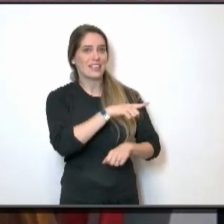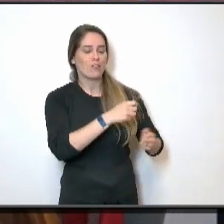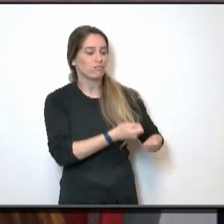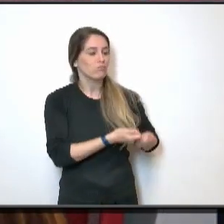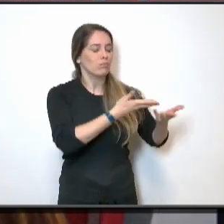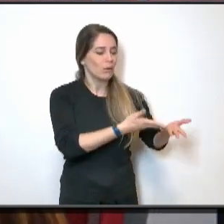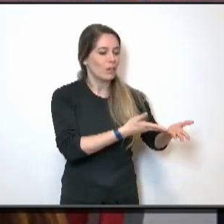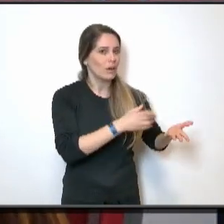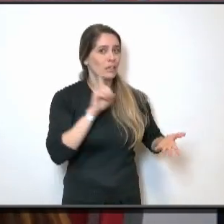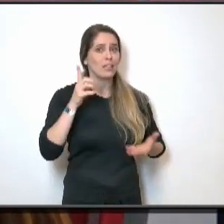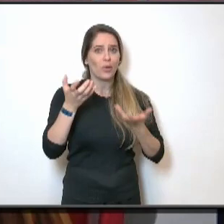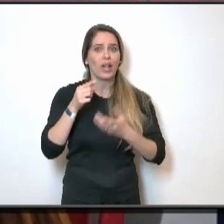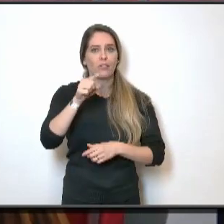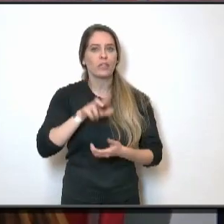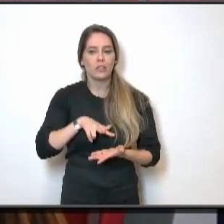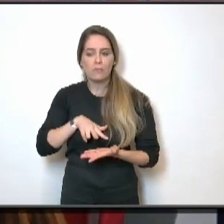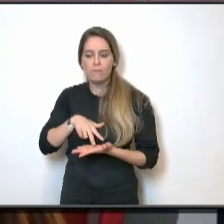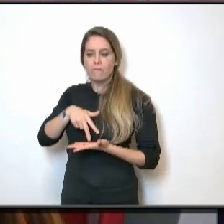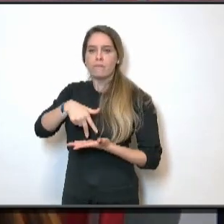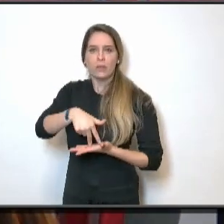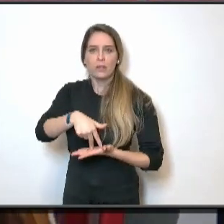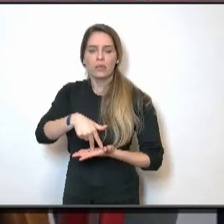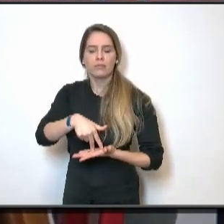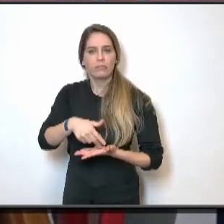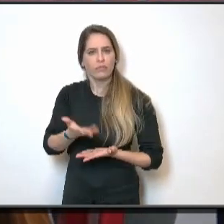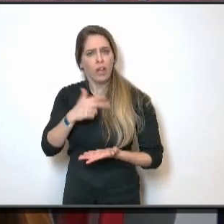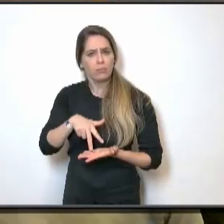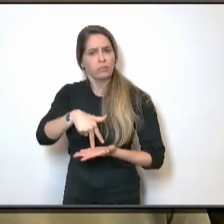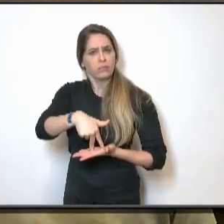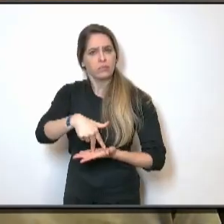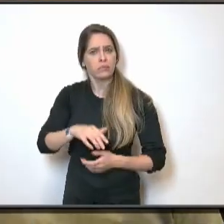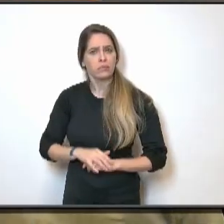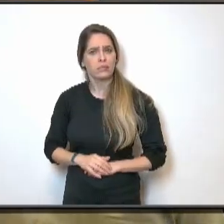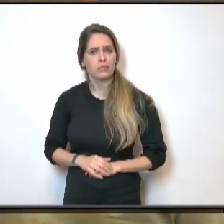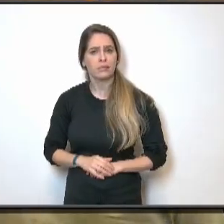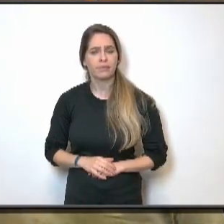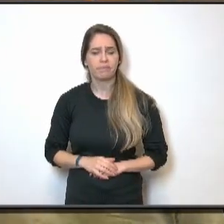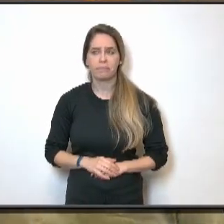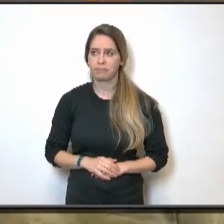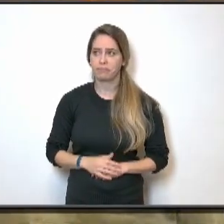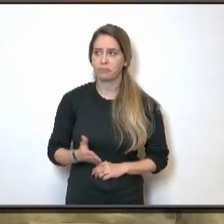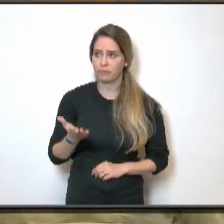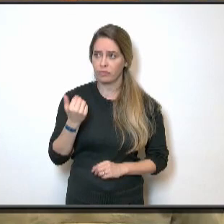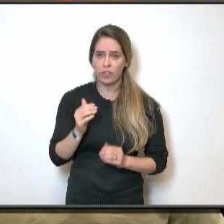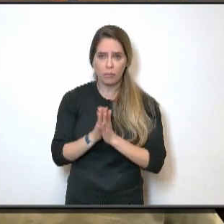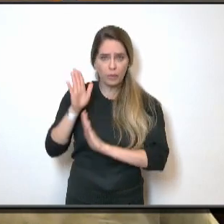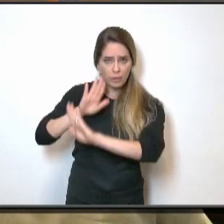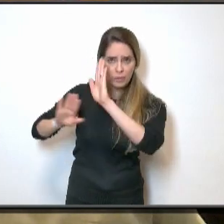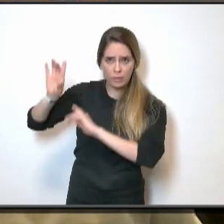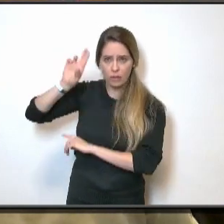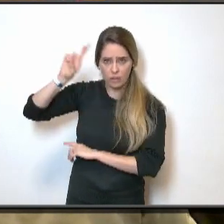passo que o Senhor quer que você dê nesta manhã. Vem cá, reverendo, por favor. Vamos adorar o Senhor. E se você